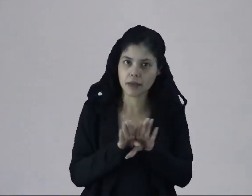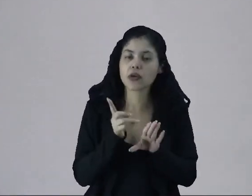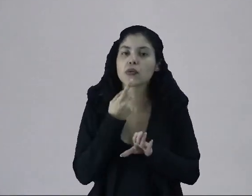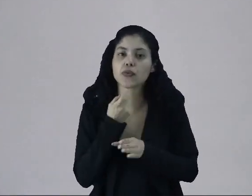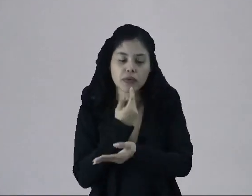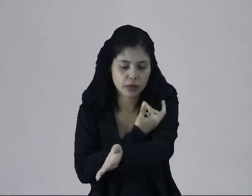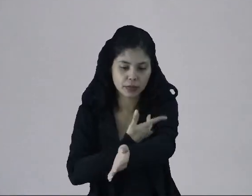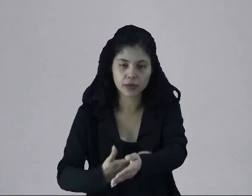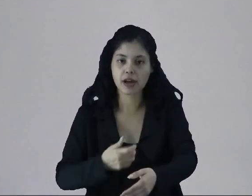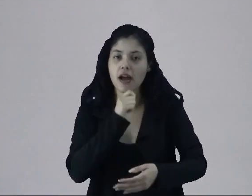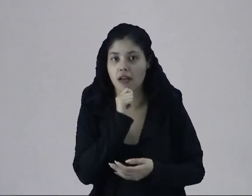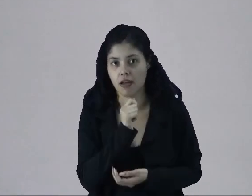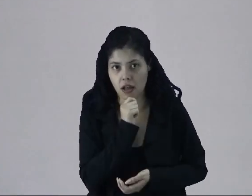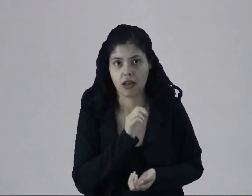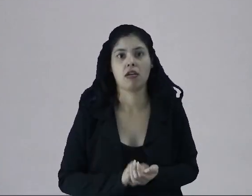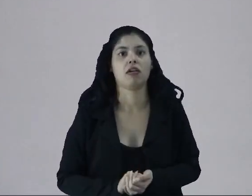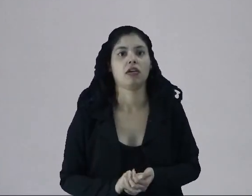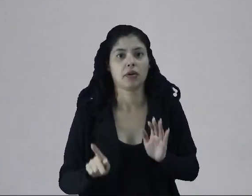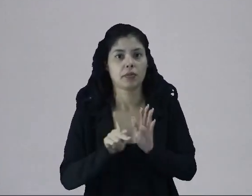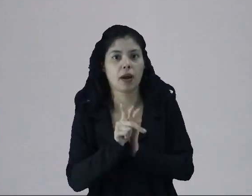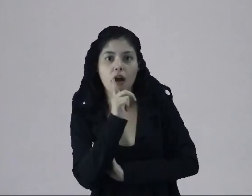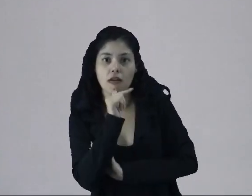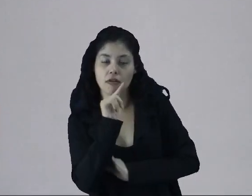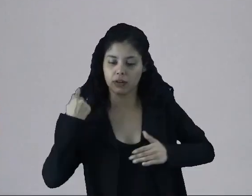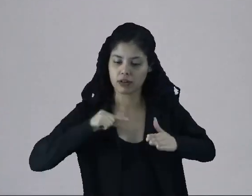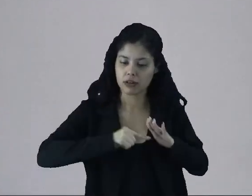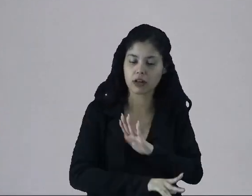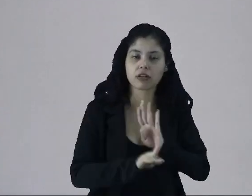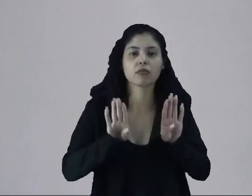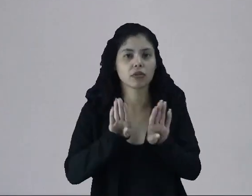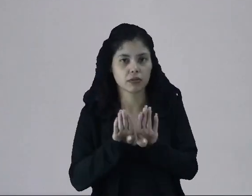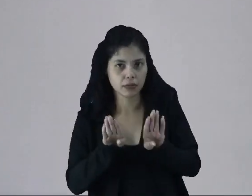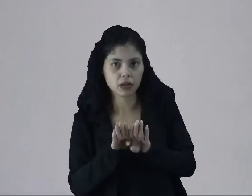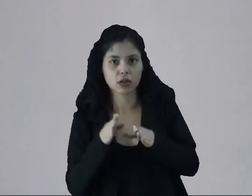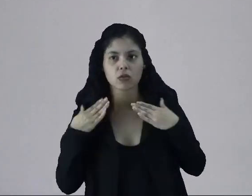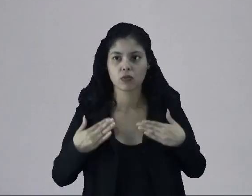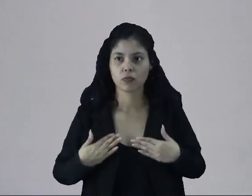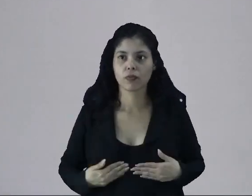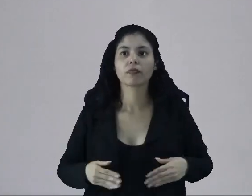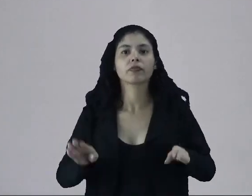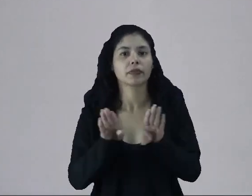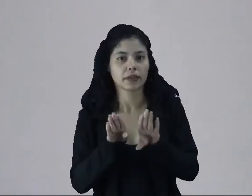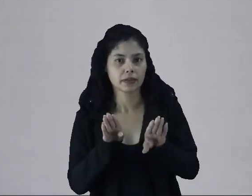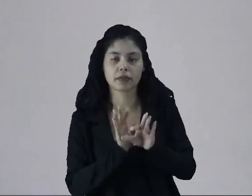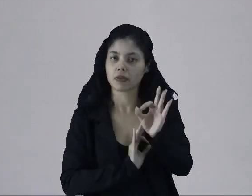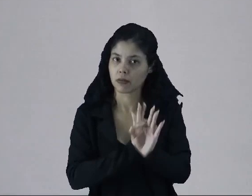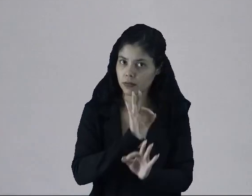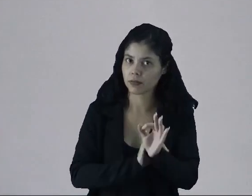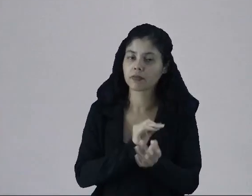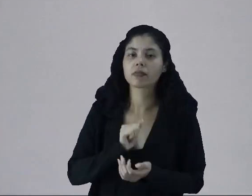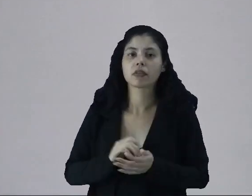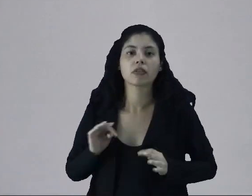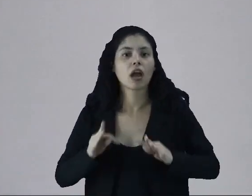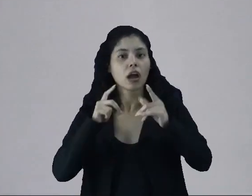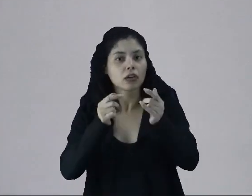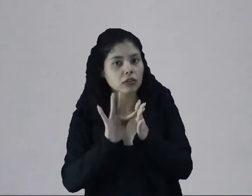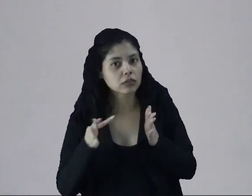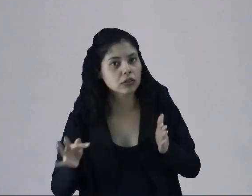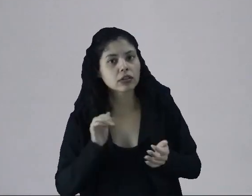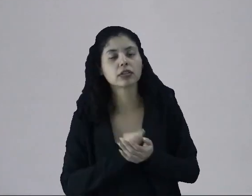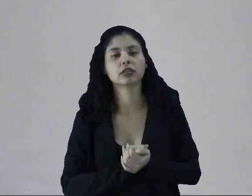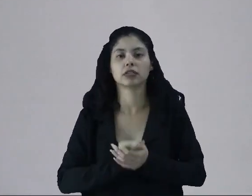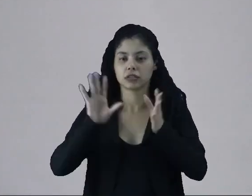regulado. As suas concentrações de água dentro do seu corpo também são reguladas. Então, o funcionamento de tudo isso